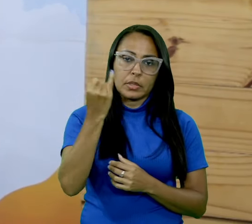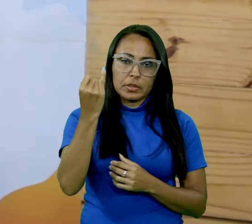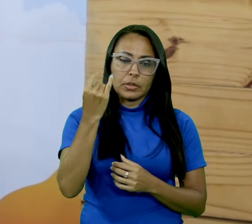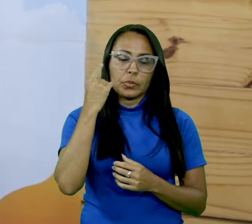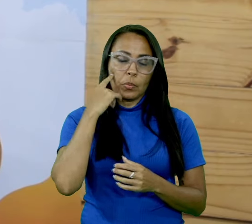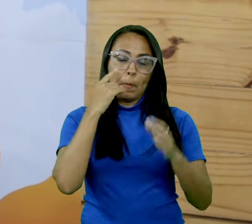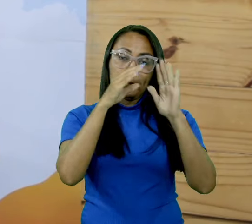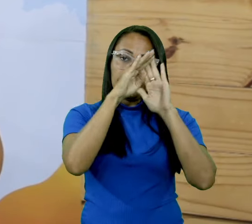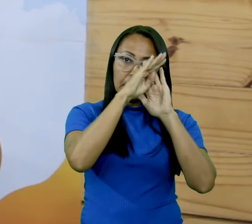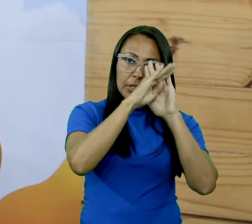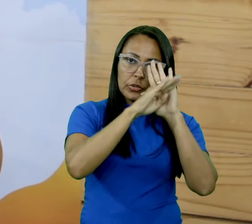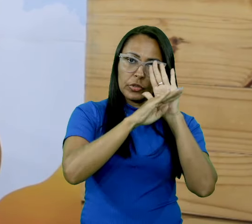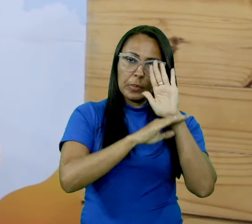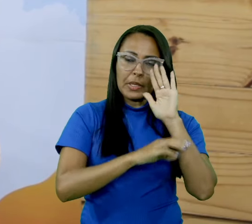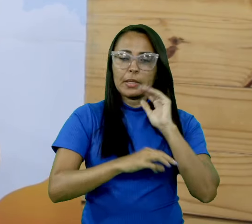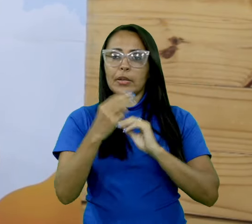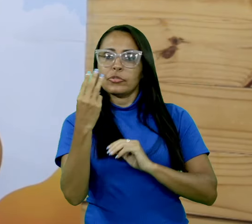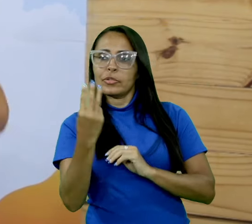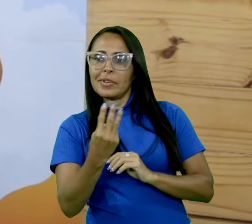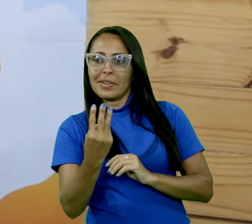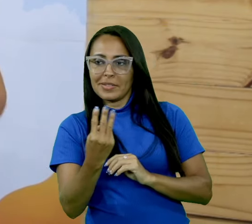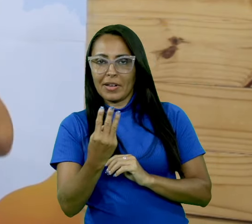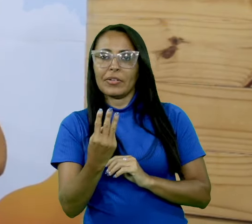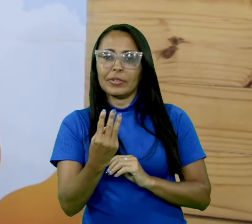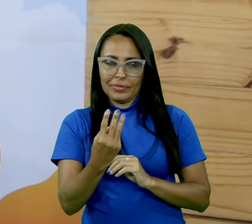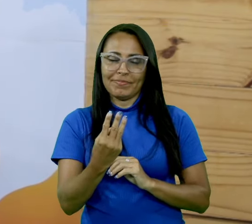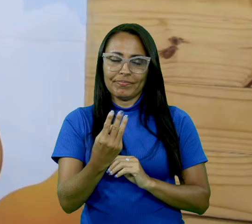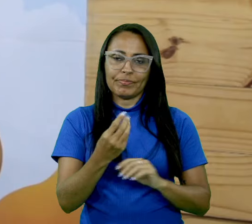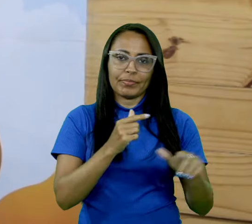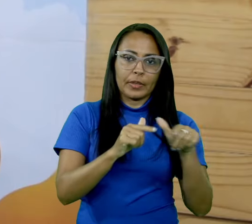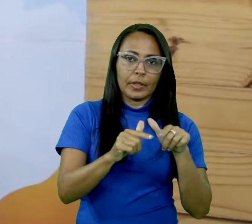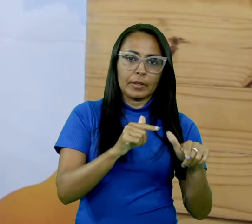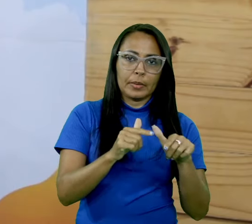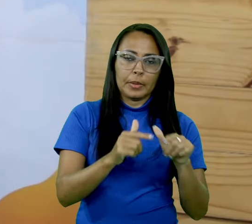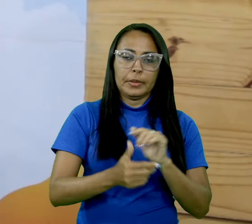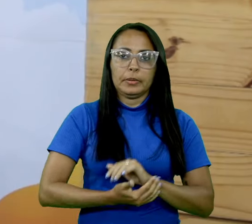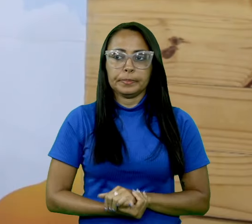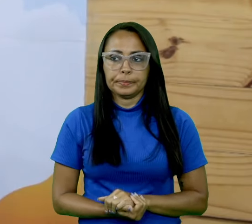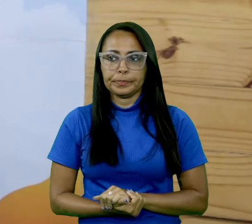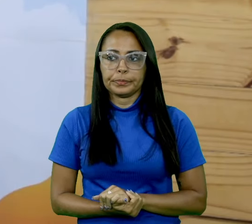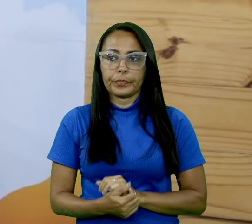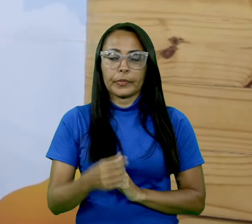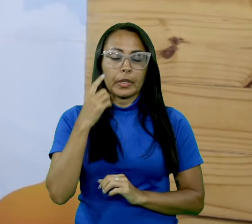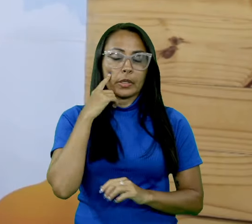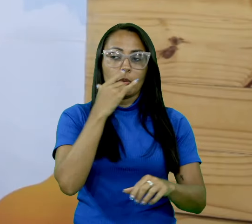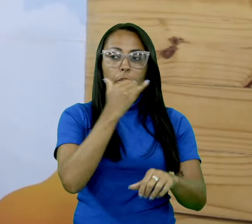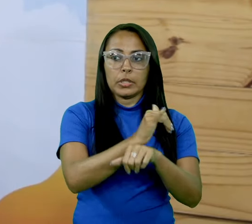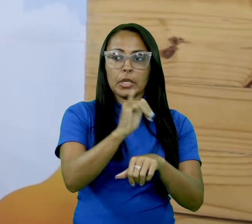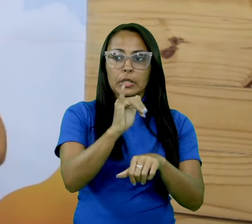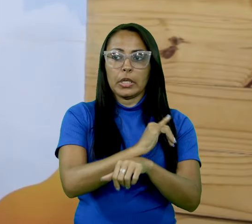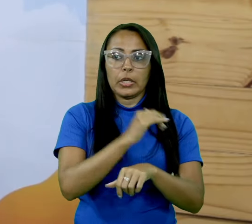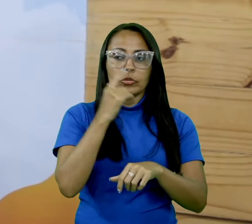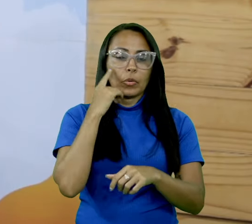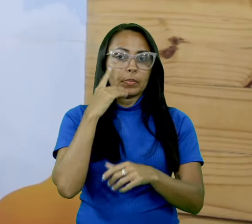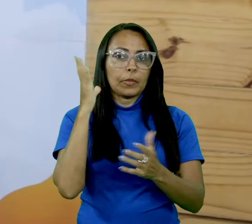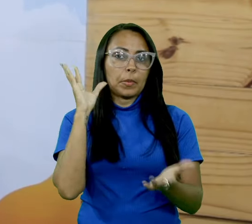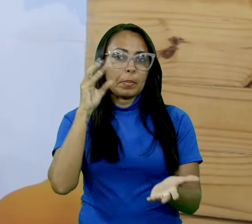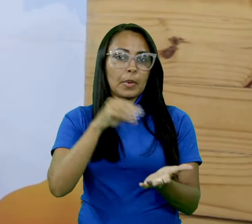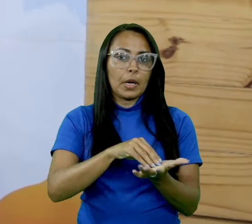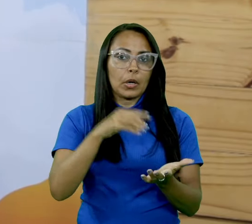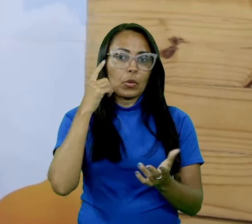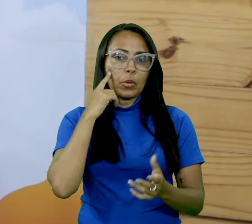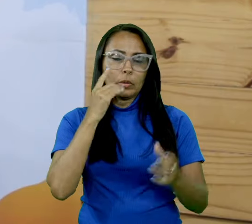planejamento das três áreas funcionais da empresa, ou do nível hierárquico da empresa: estratégico, tático e operacional.